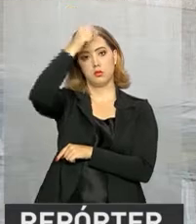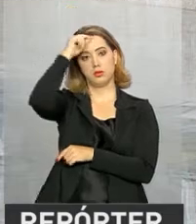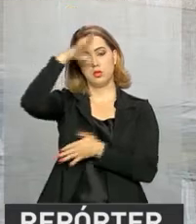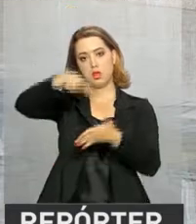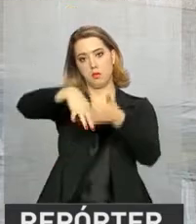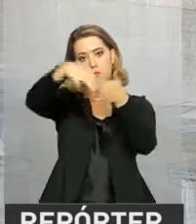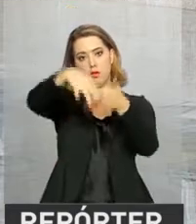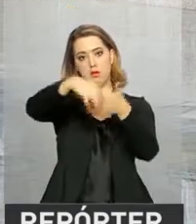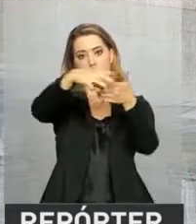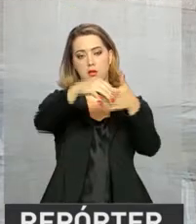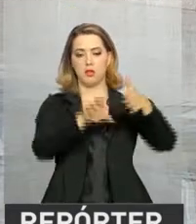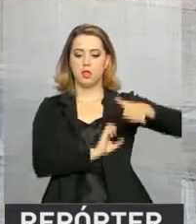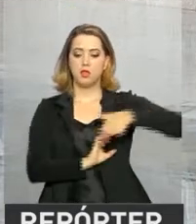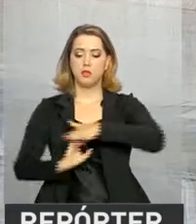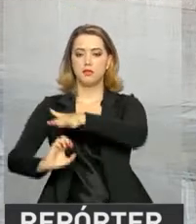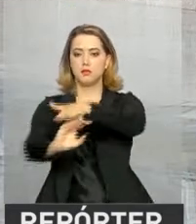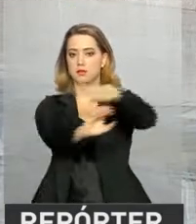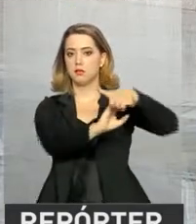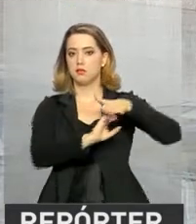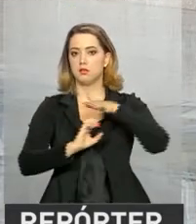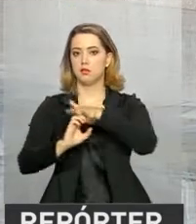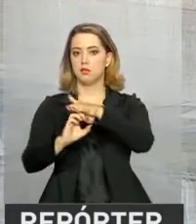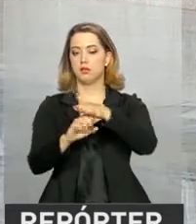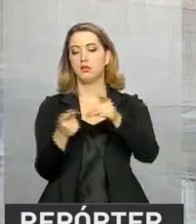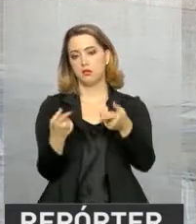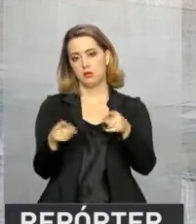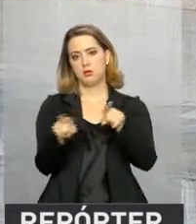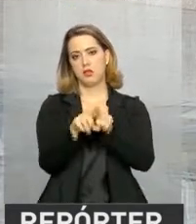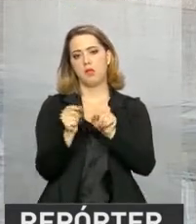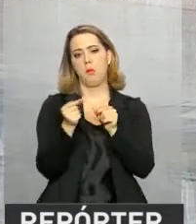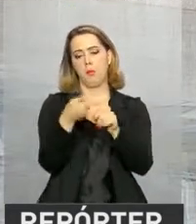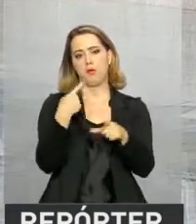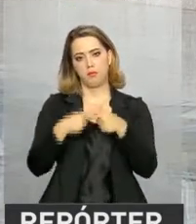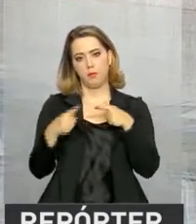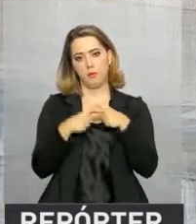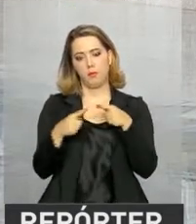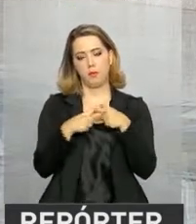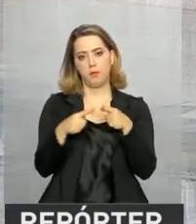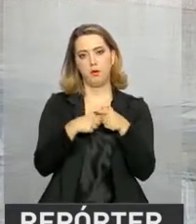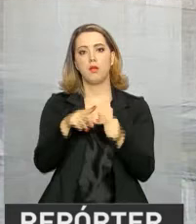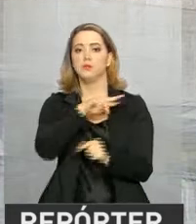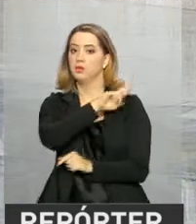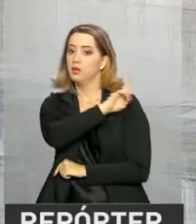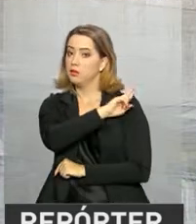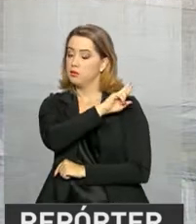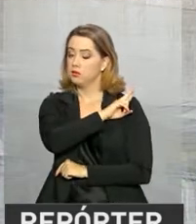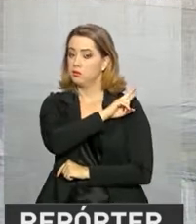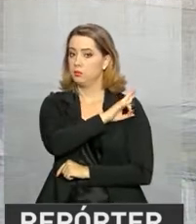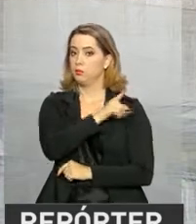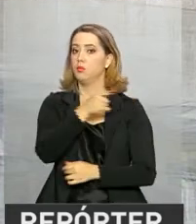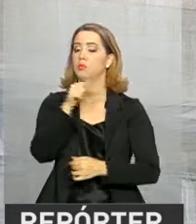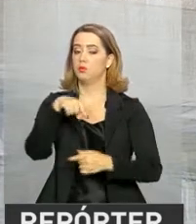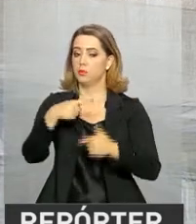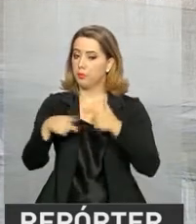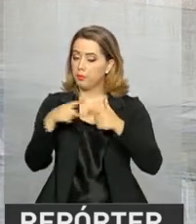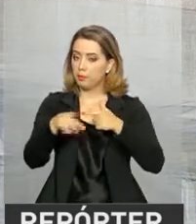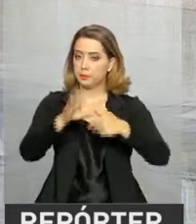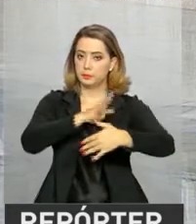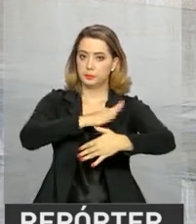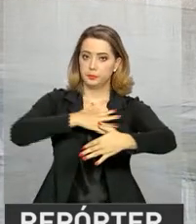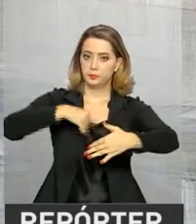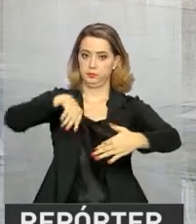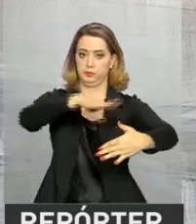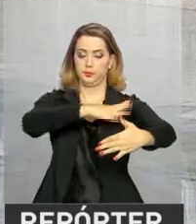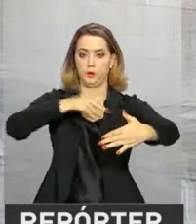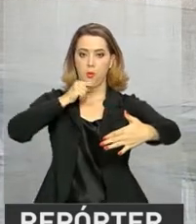e bhp billiton que é uma anglo-australiana todas responsáveis pela barragem de fundão além